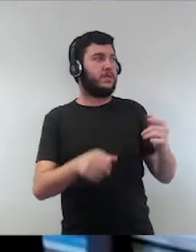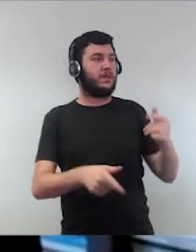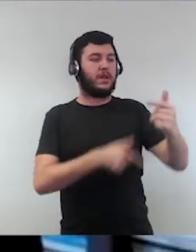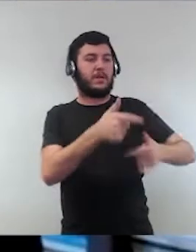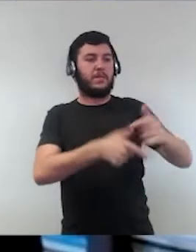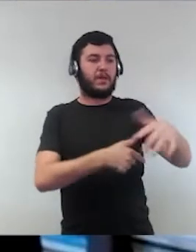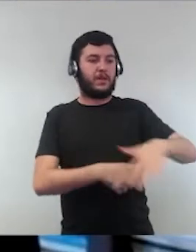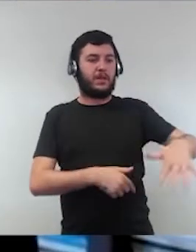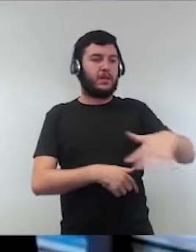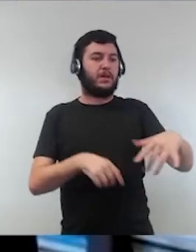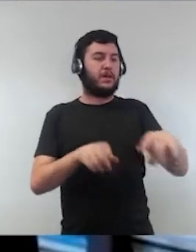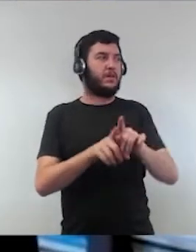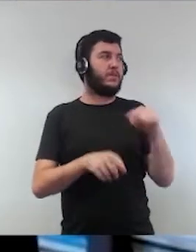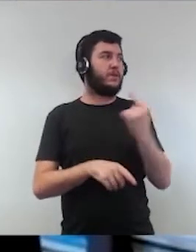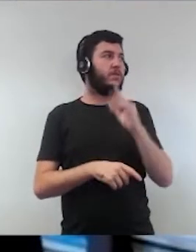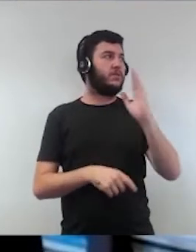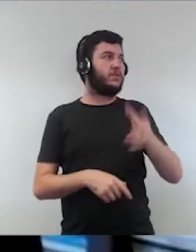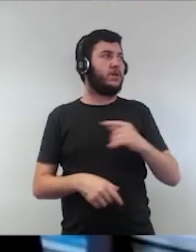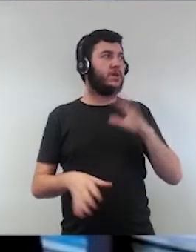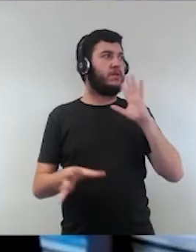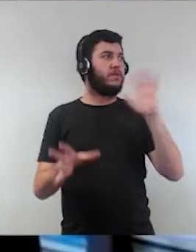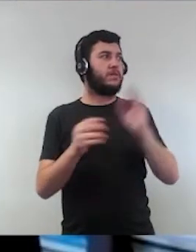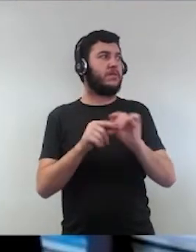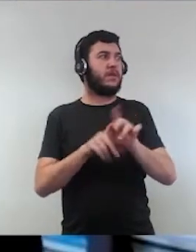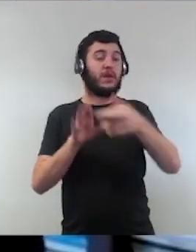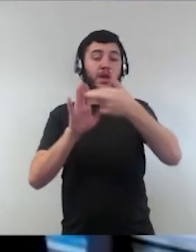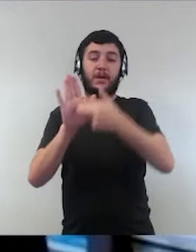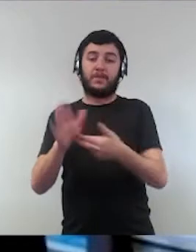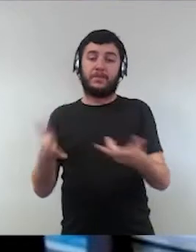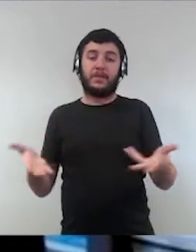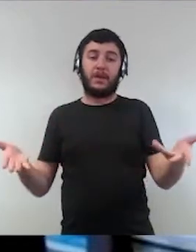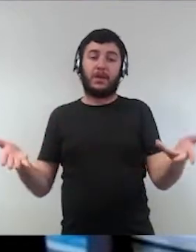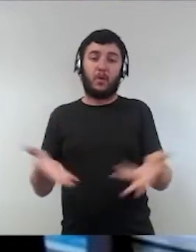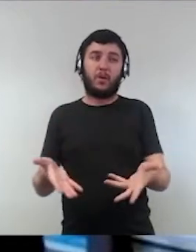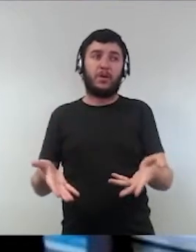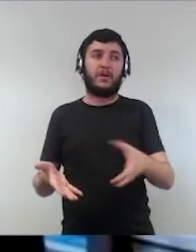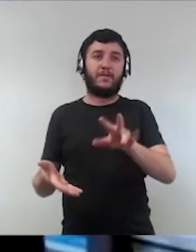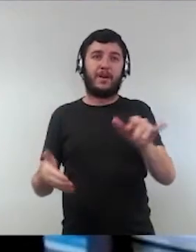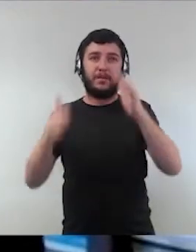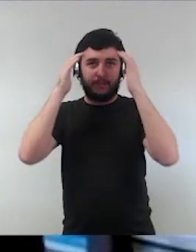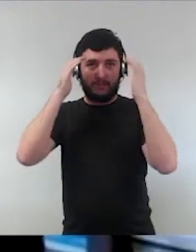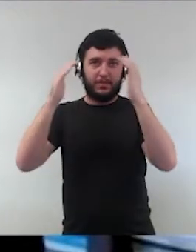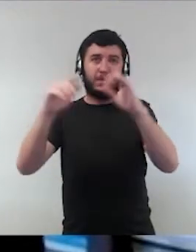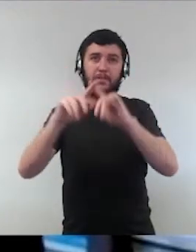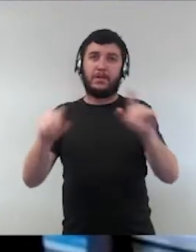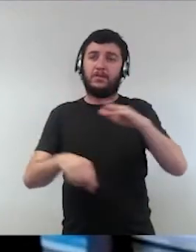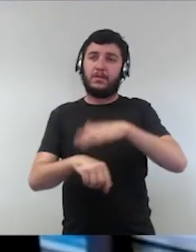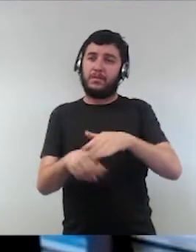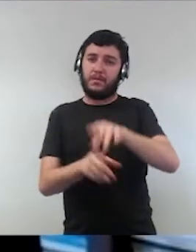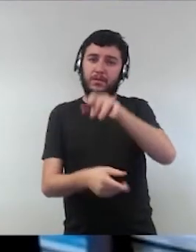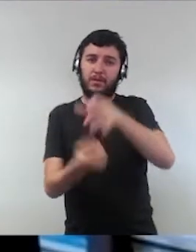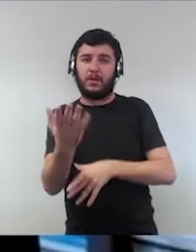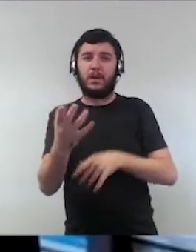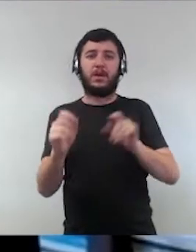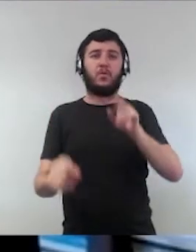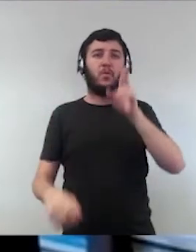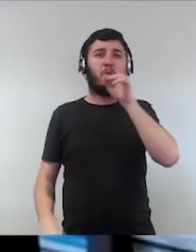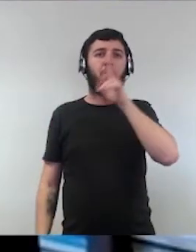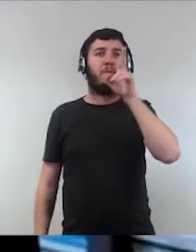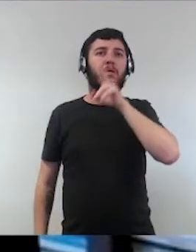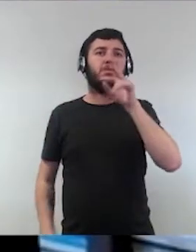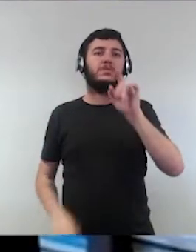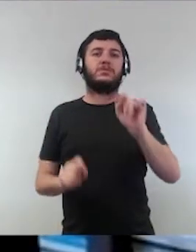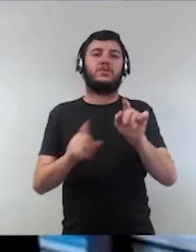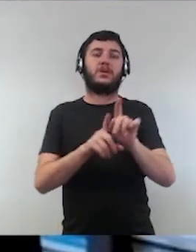terão de cumprir a norma de imediato. E seria um tempo também para que fosse criada com a máxima urgência a Autoridade